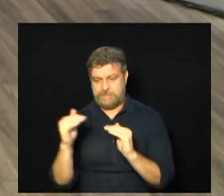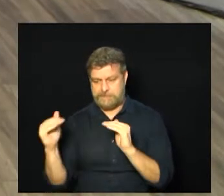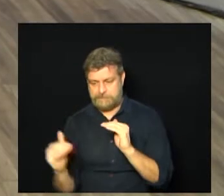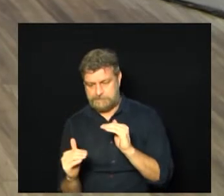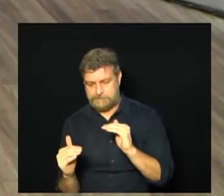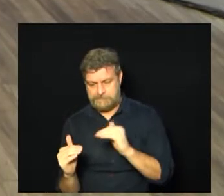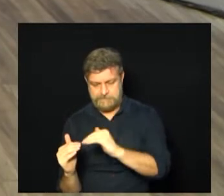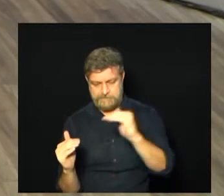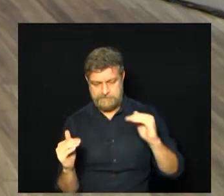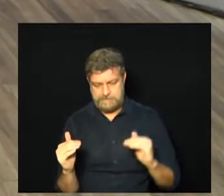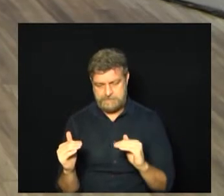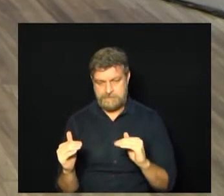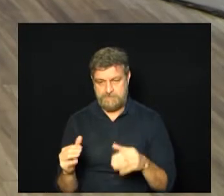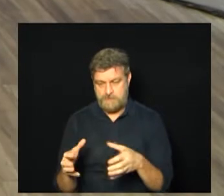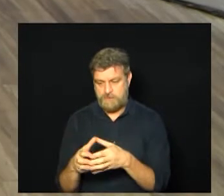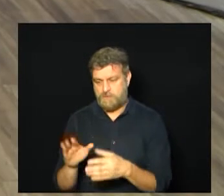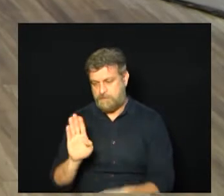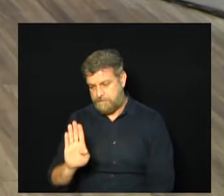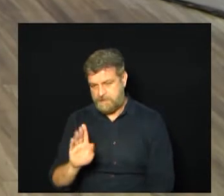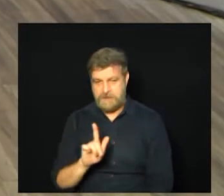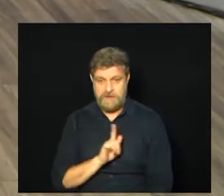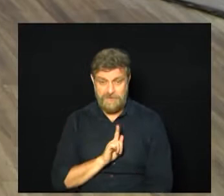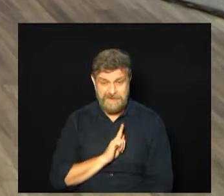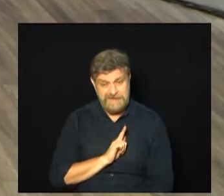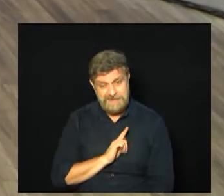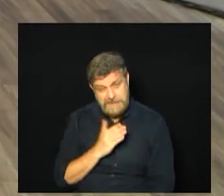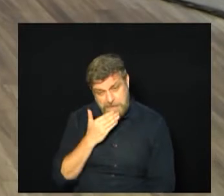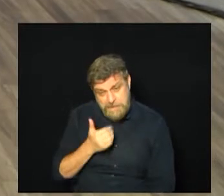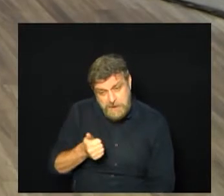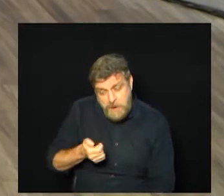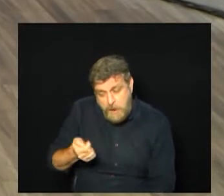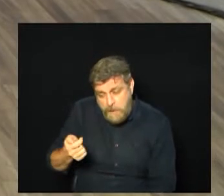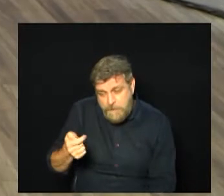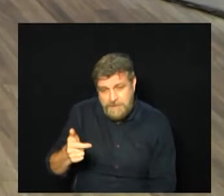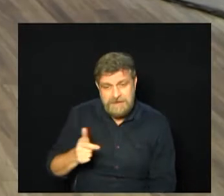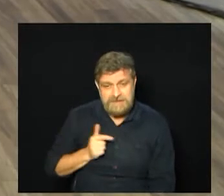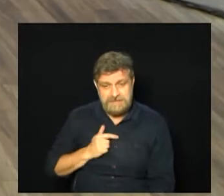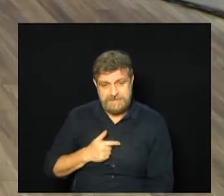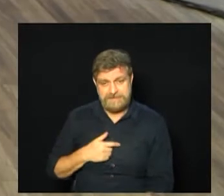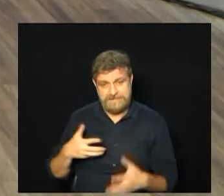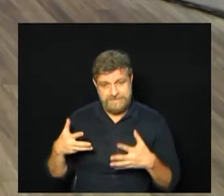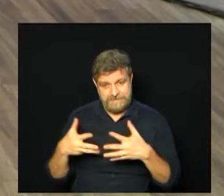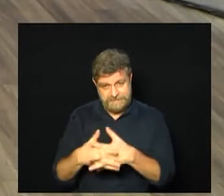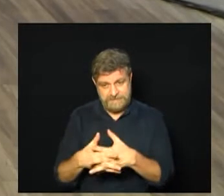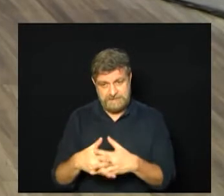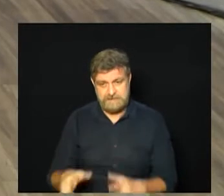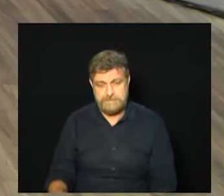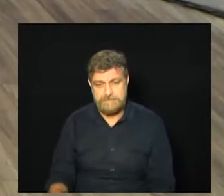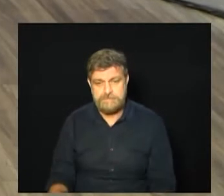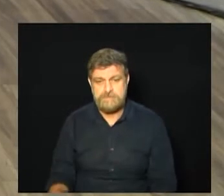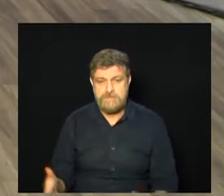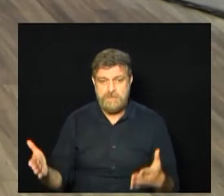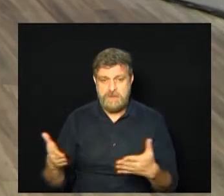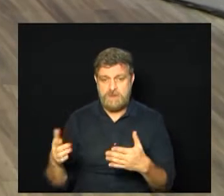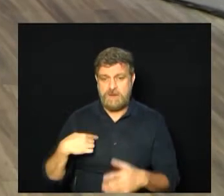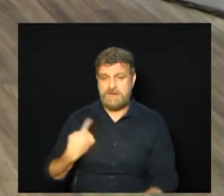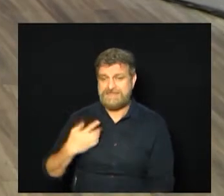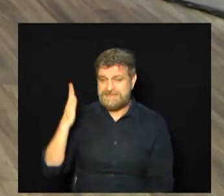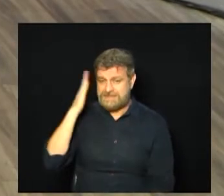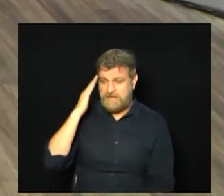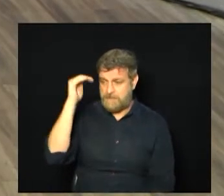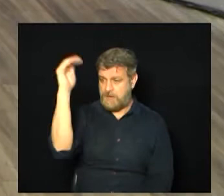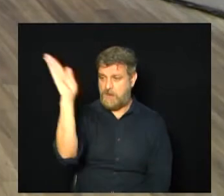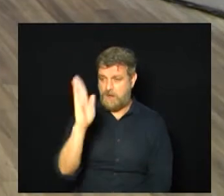aí no Campeonato Brasileiro da Série B, o Guarani um pouquinho melhor, mas situação bem complicada. Agora, Luiz, a gente sabe que o Brasil é